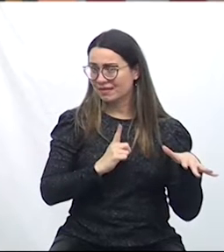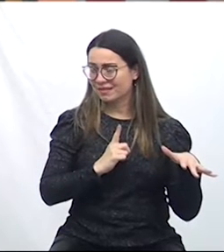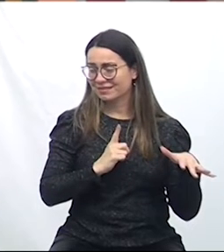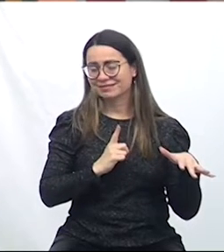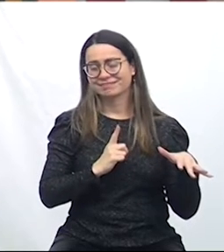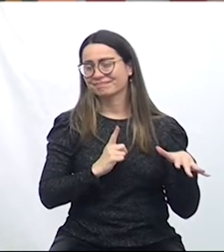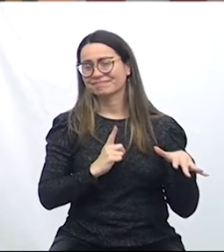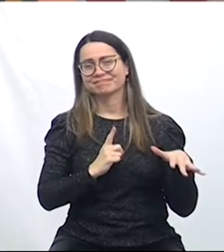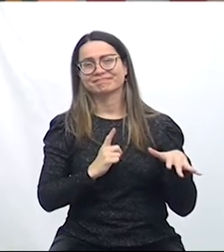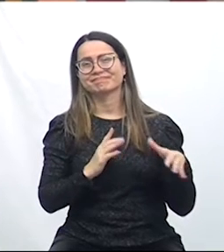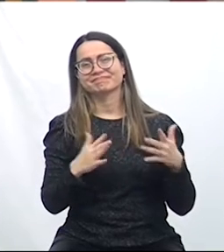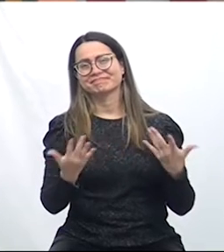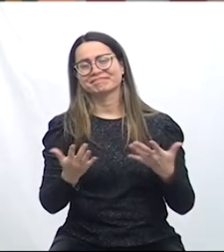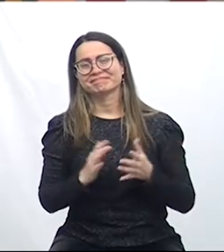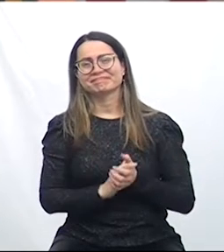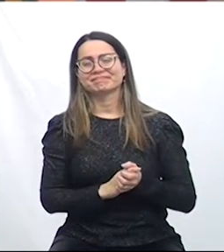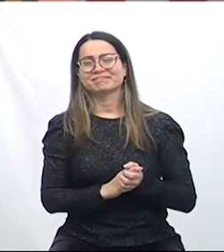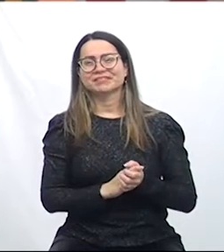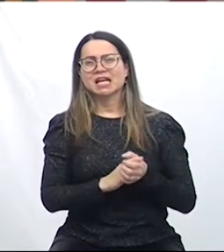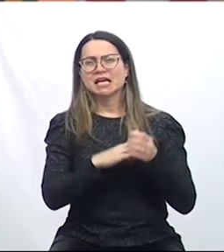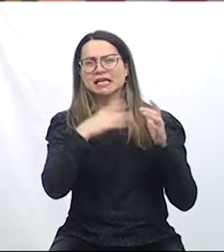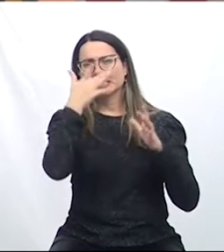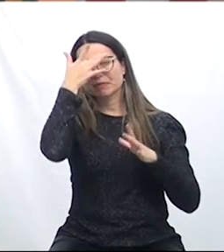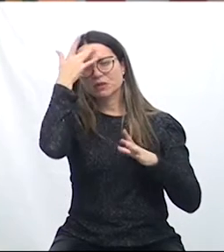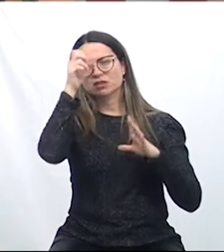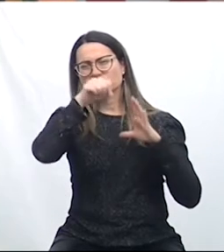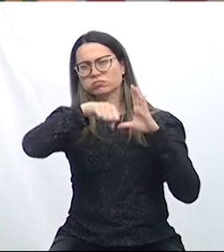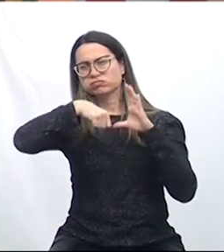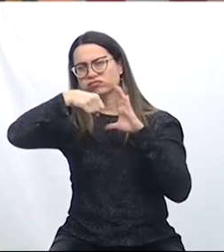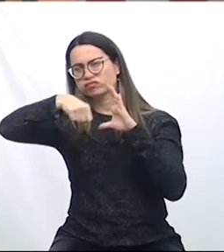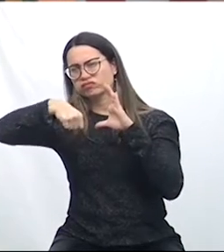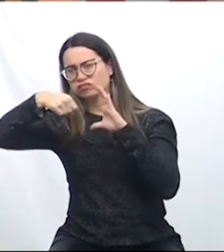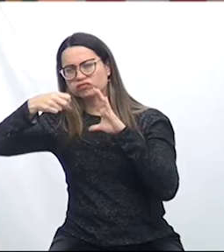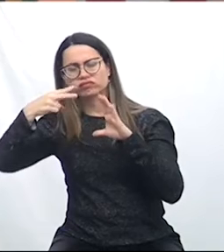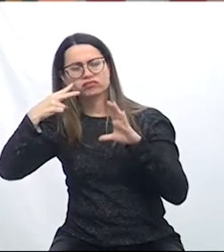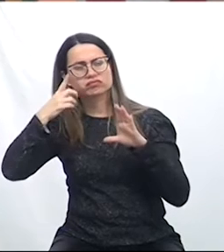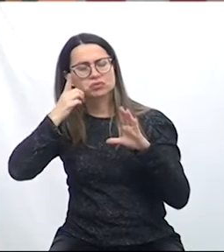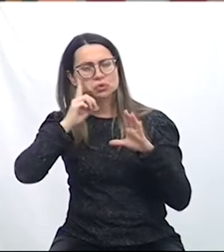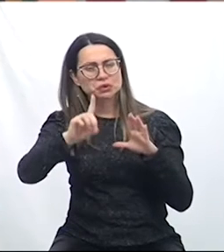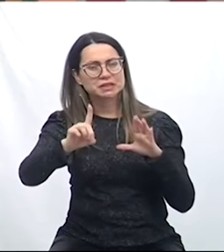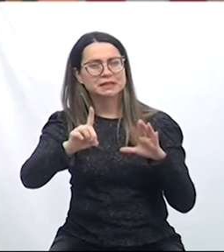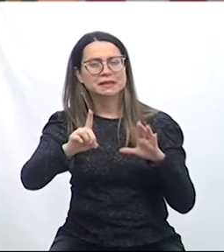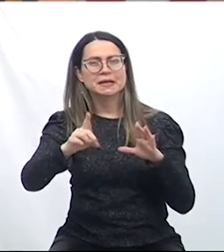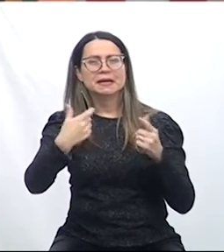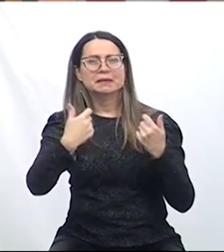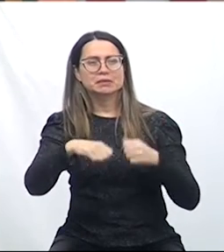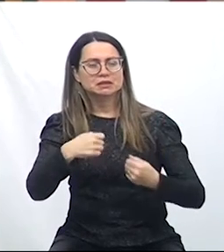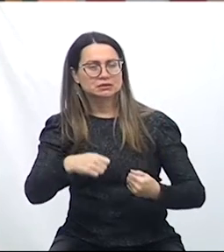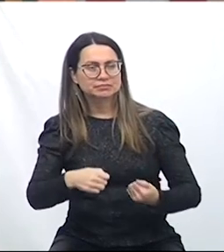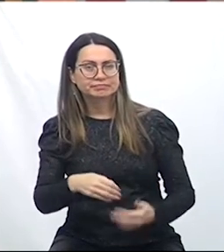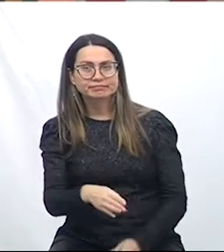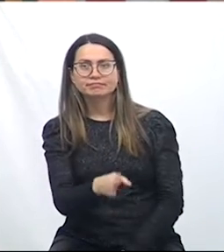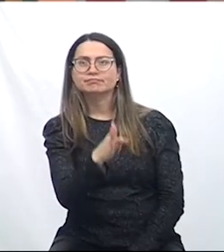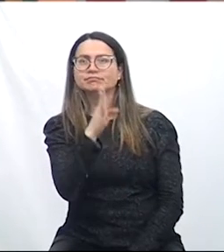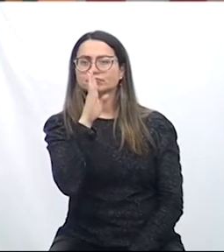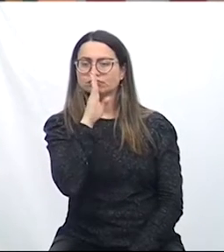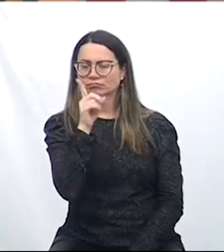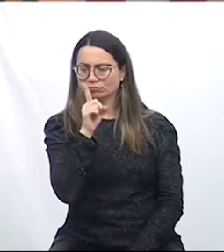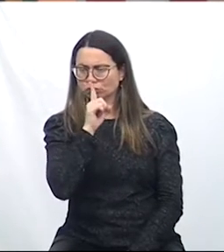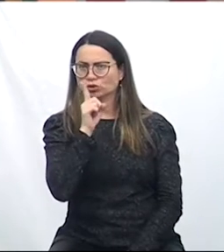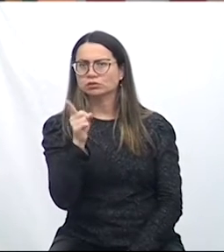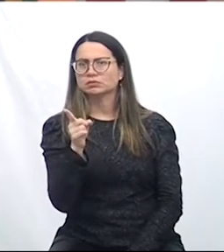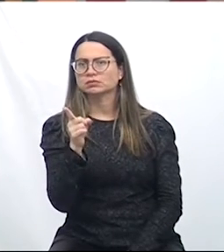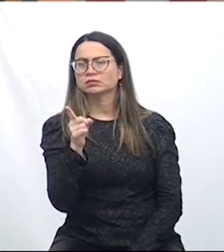E a imprensa hoje, né, no mesmo dia, teve que engolir, porque foi um movimento pacífico,